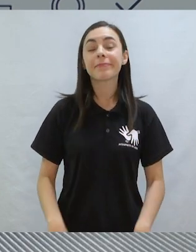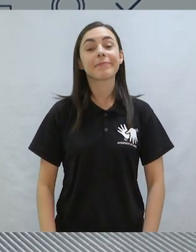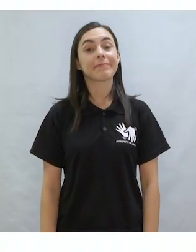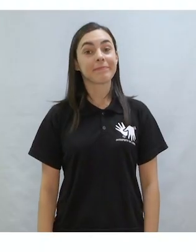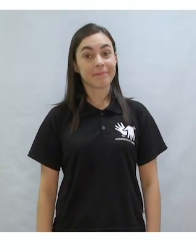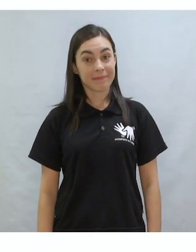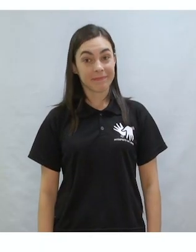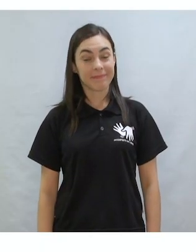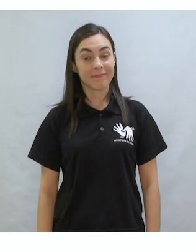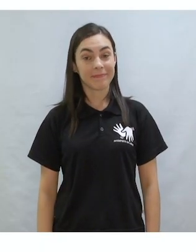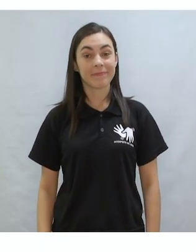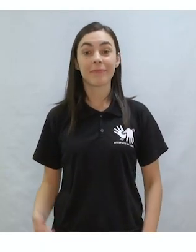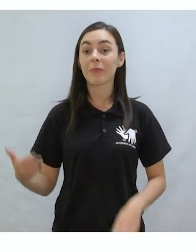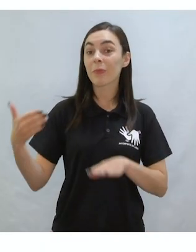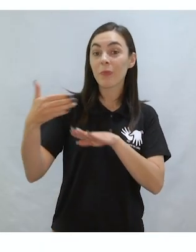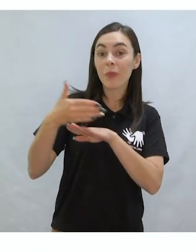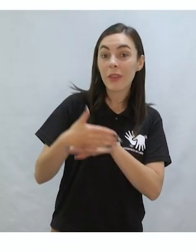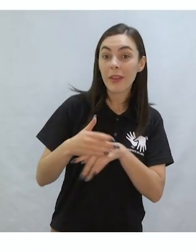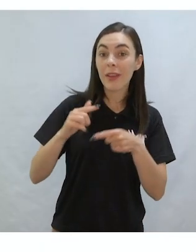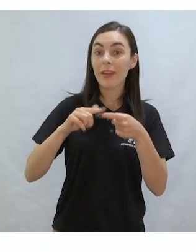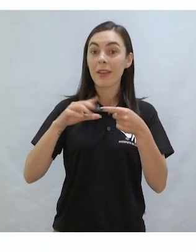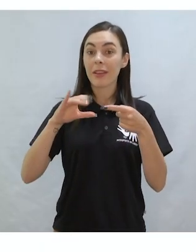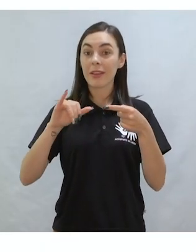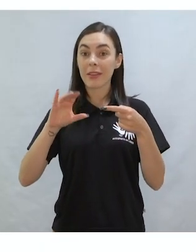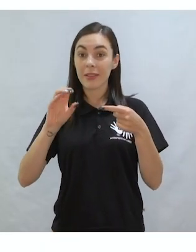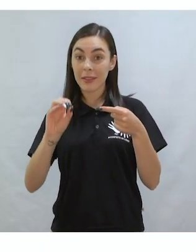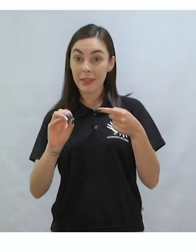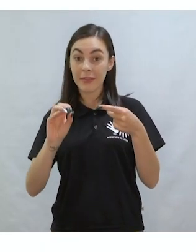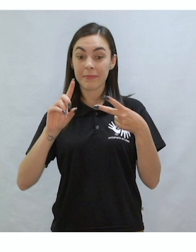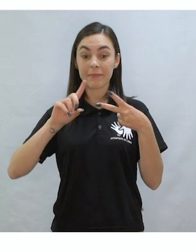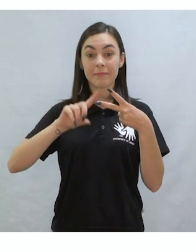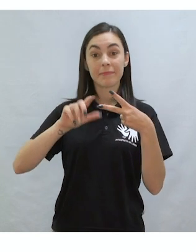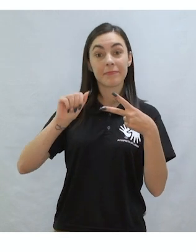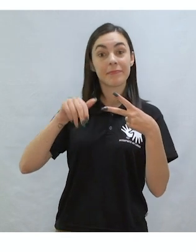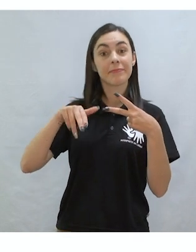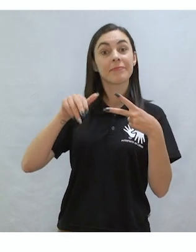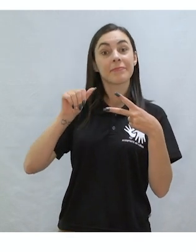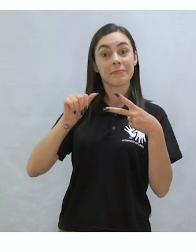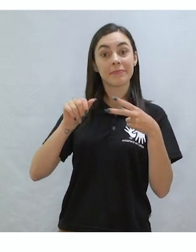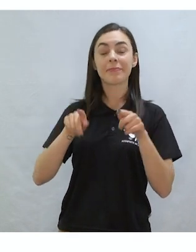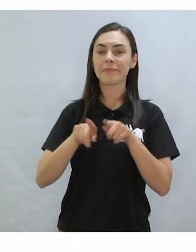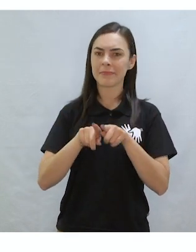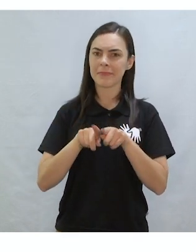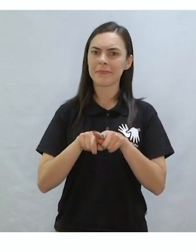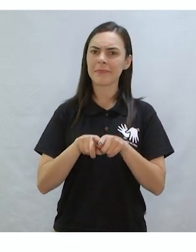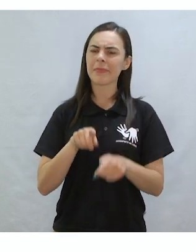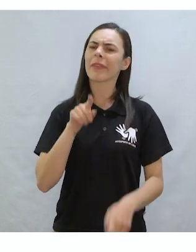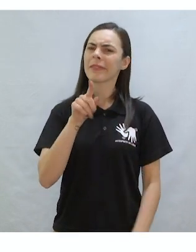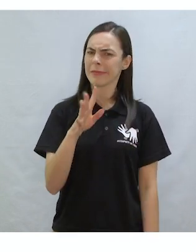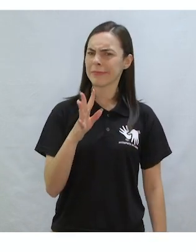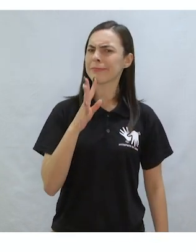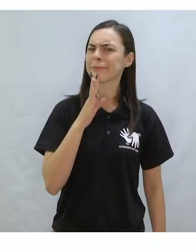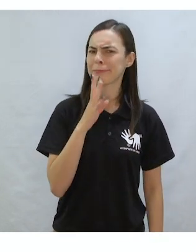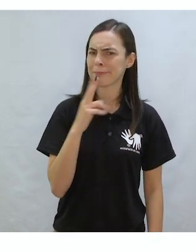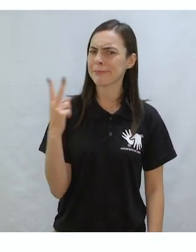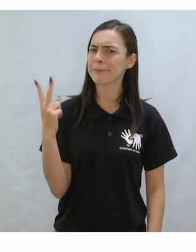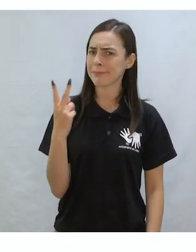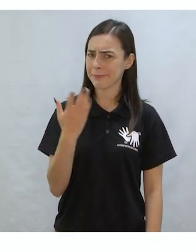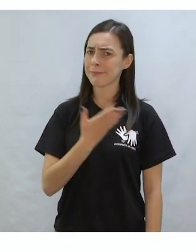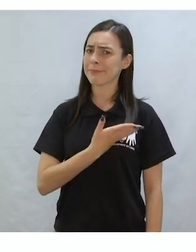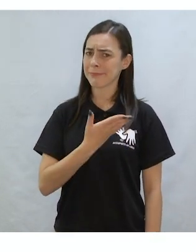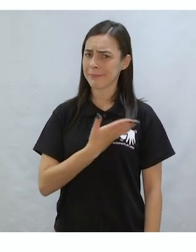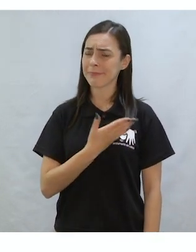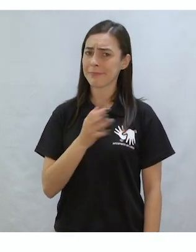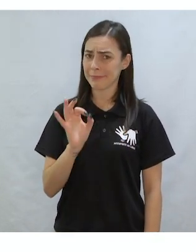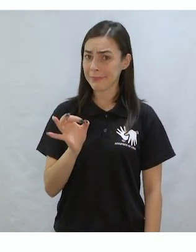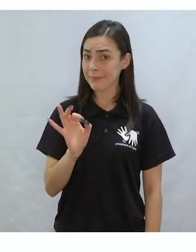eles? Ah, hoje veio o Caio e veio a Ana também. Vocês já conhecem o Caio e